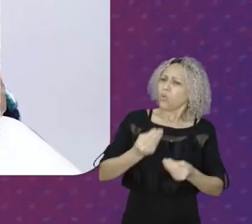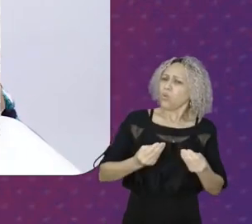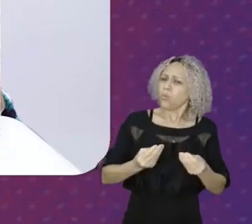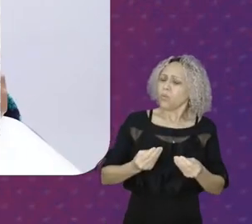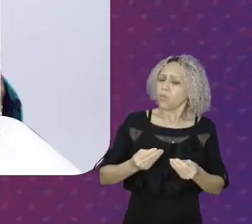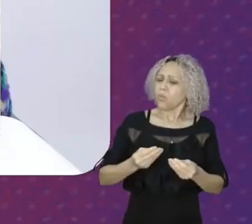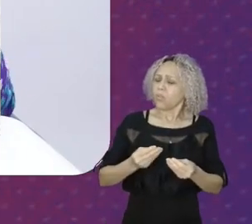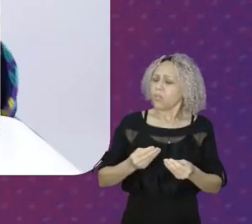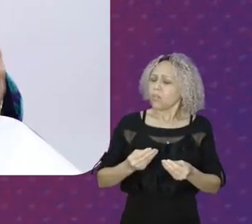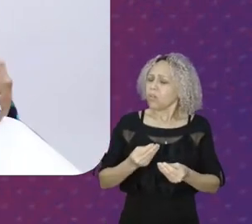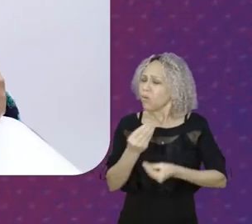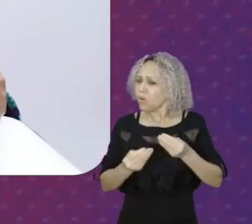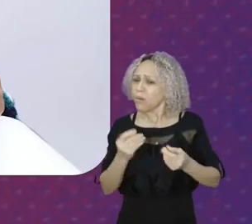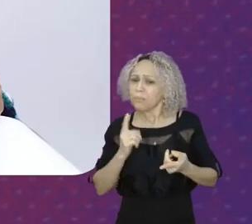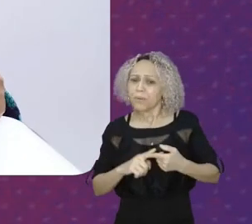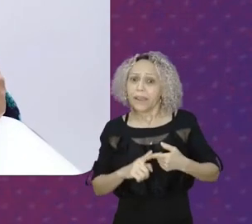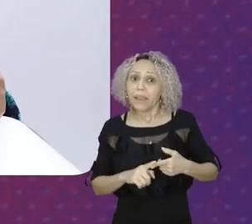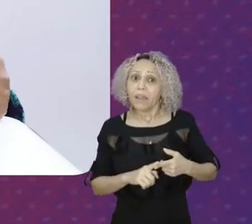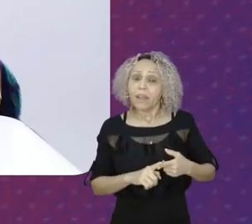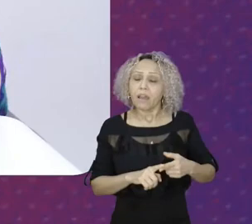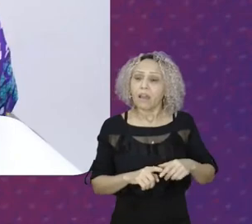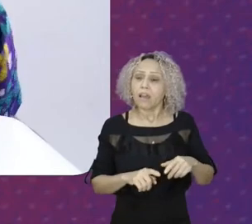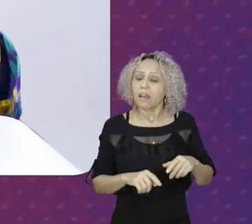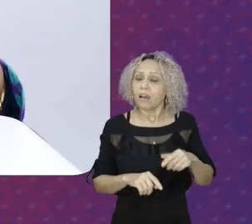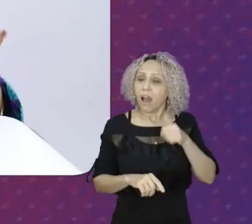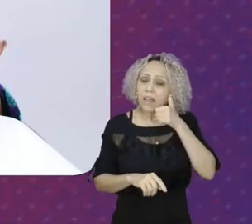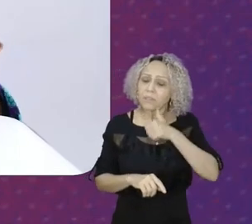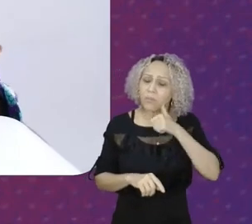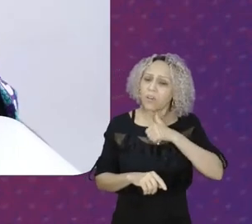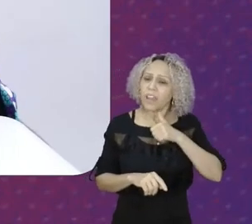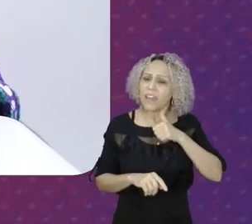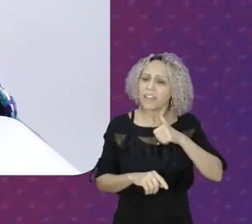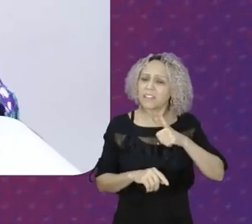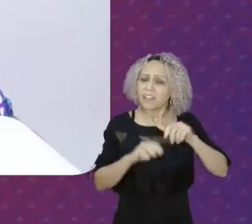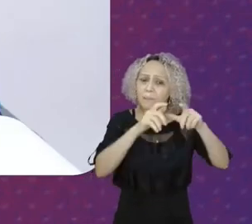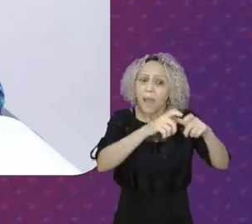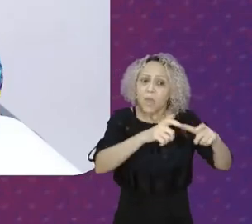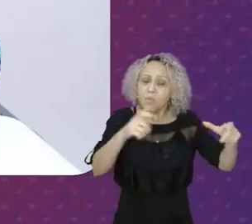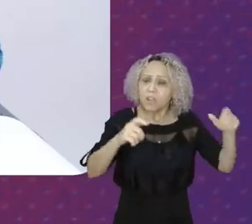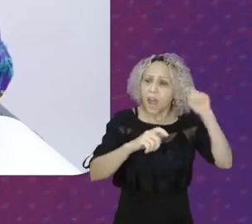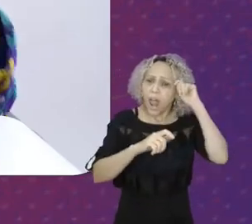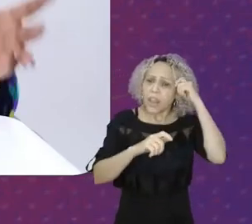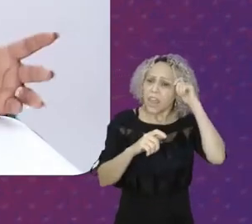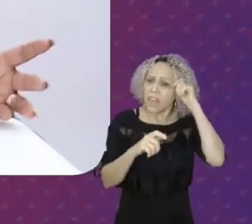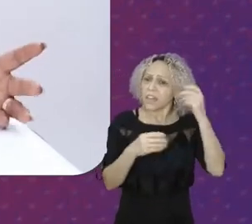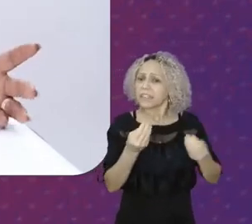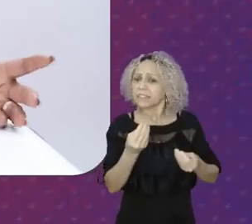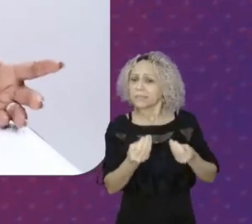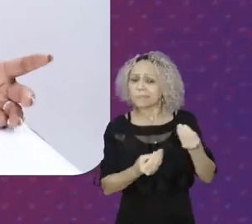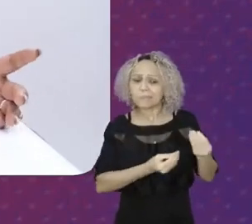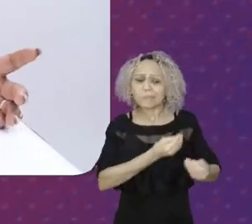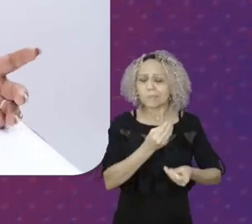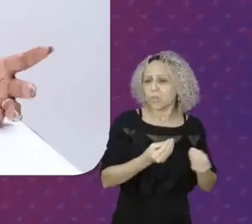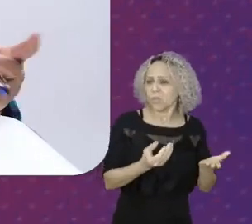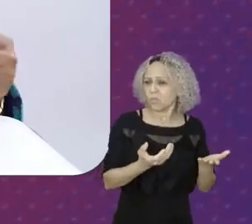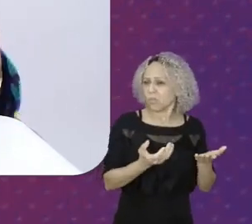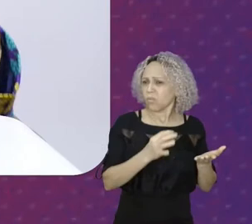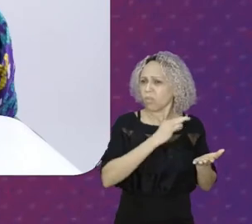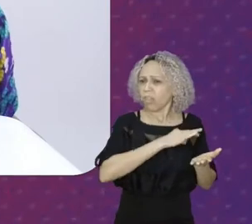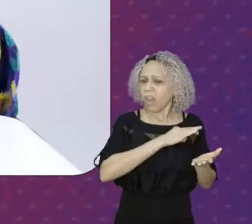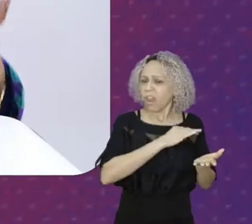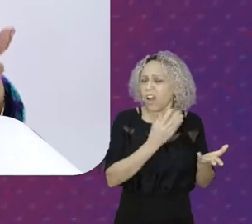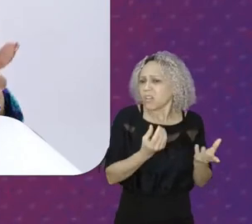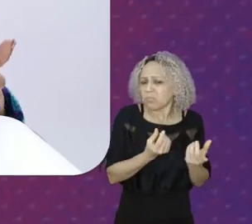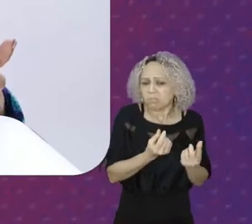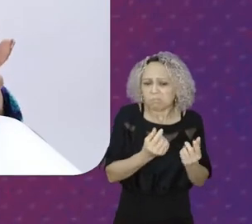muita... Né? A gente tem feito isso, mas também temos que radicalizar, porque o povo brasileiro tem